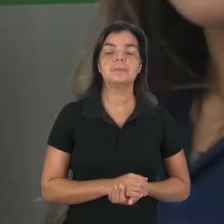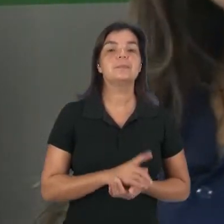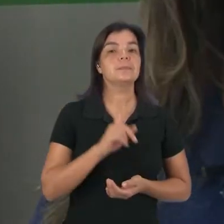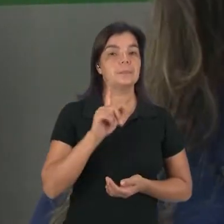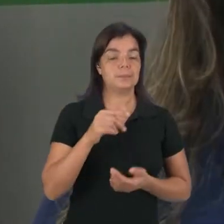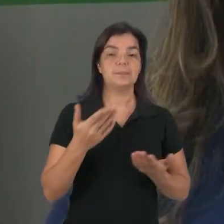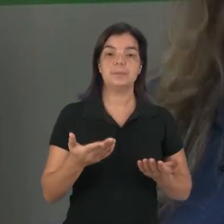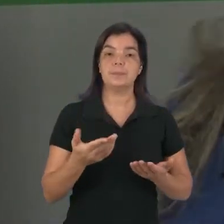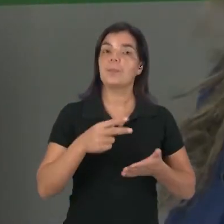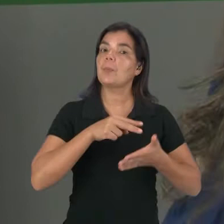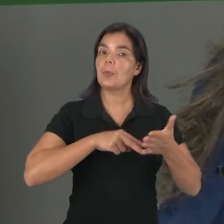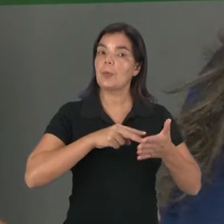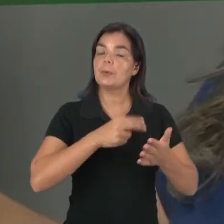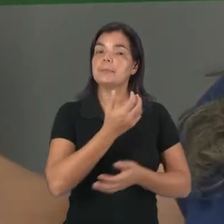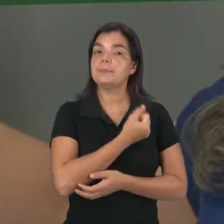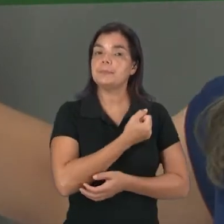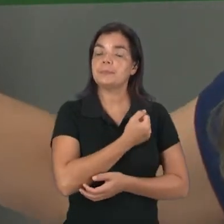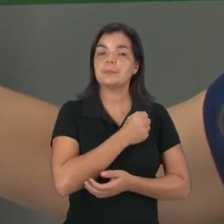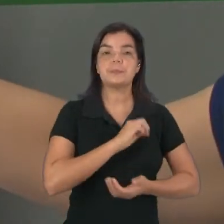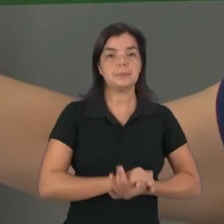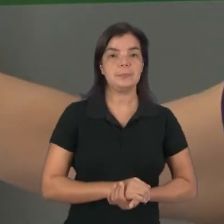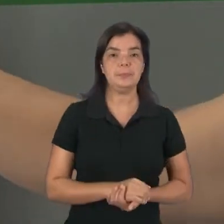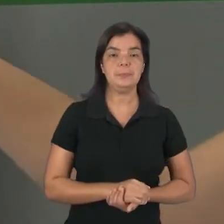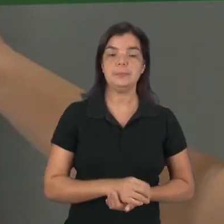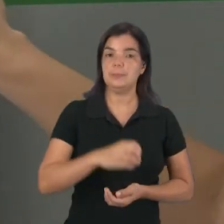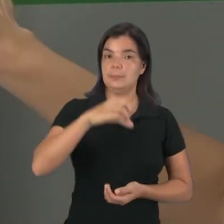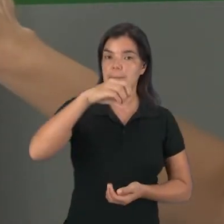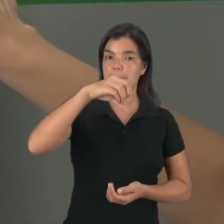Essa é a leitura do número. Vamos ler juntos?